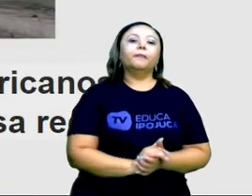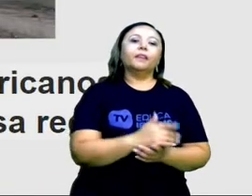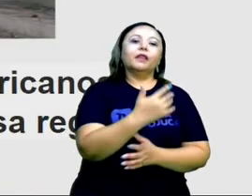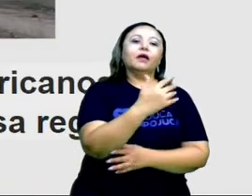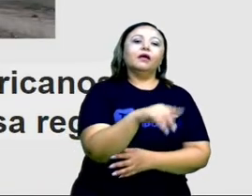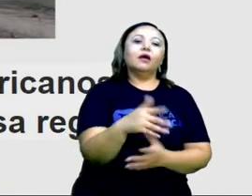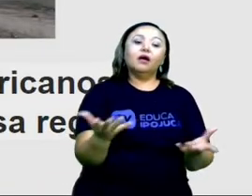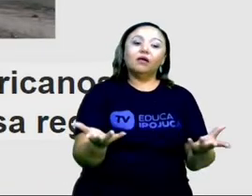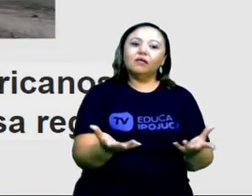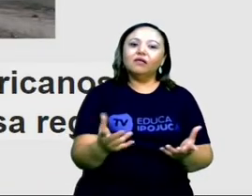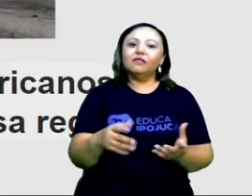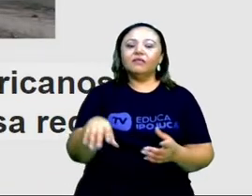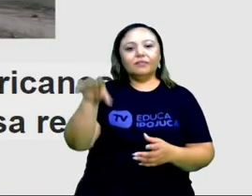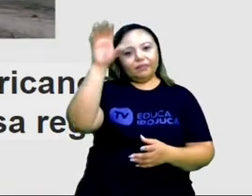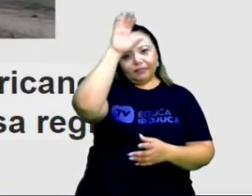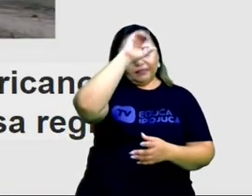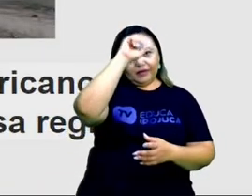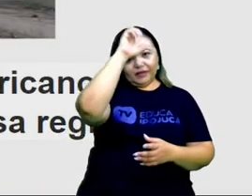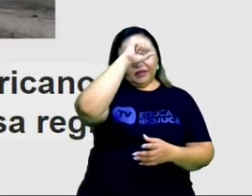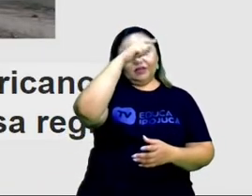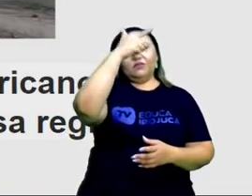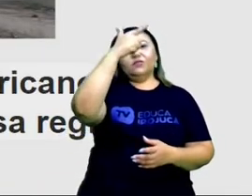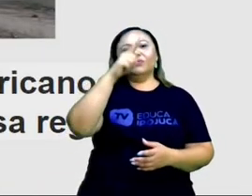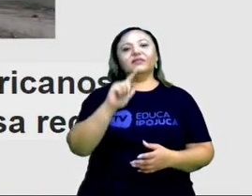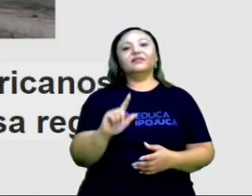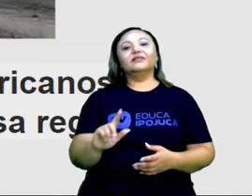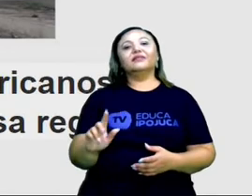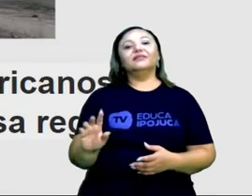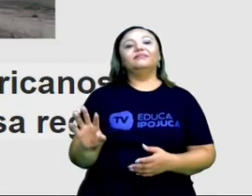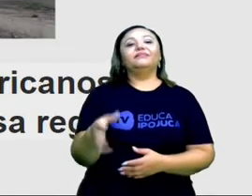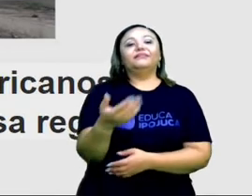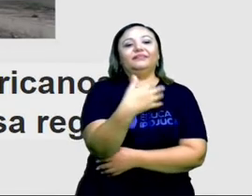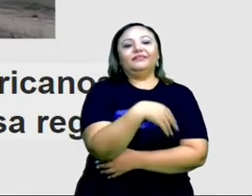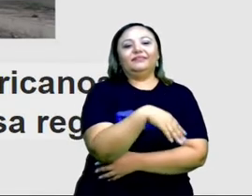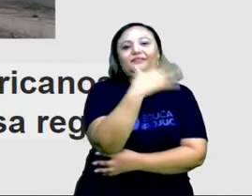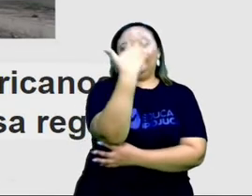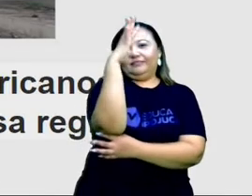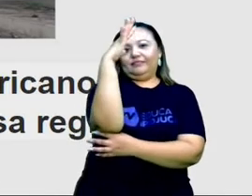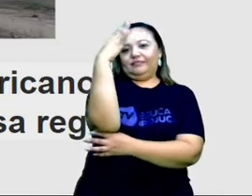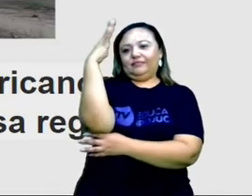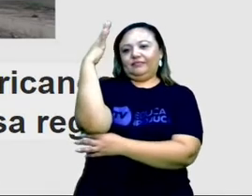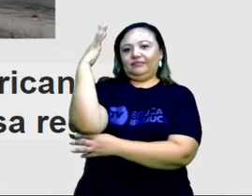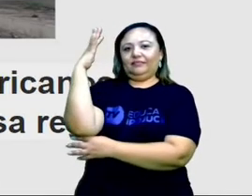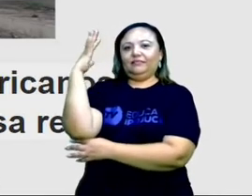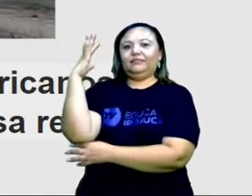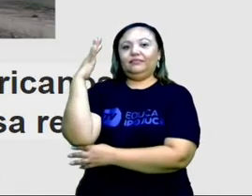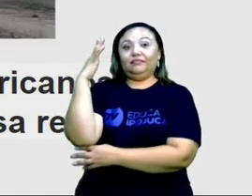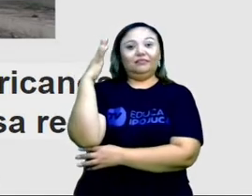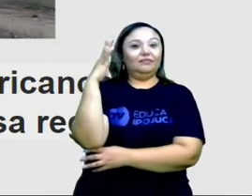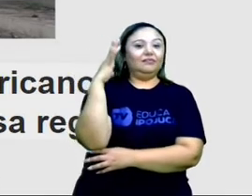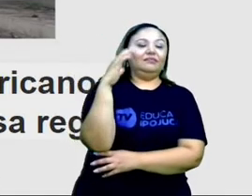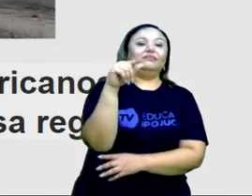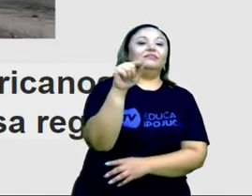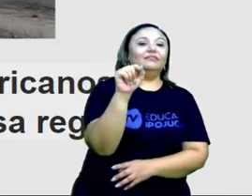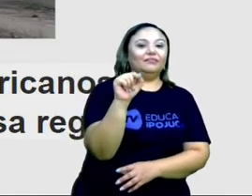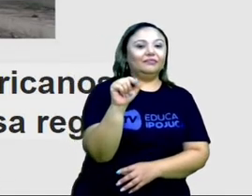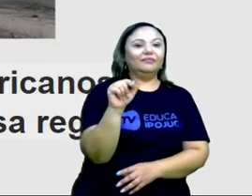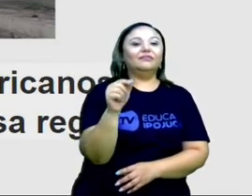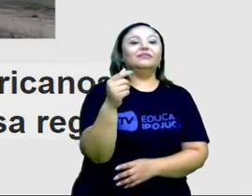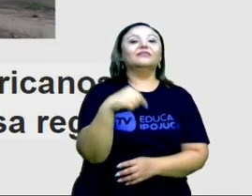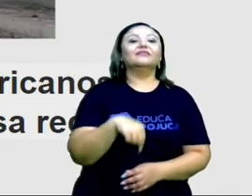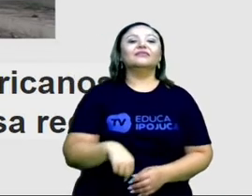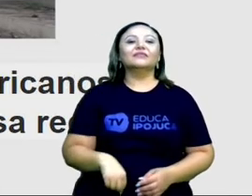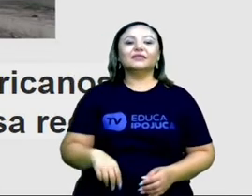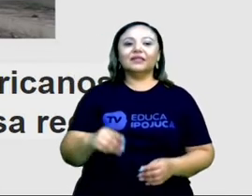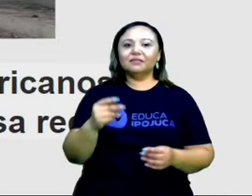Ah, agora vamos para um outro marco histórico de Ipojuca, que é a presença dessa árvore, né,